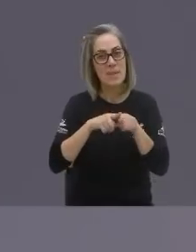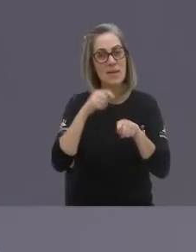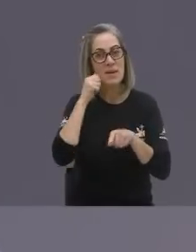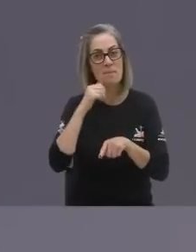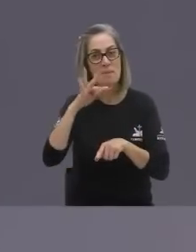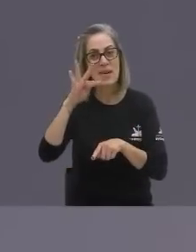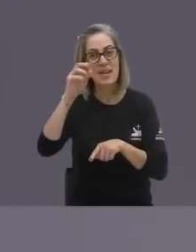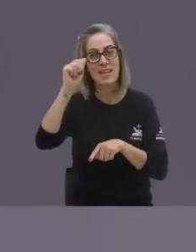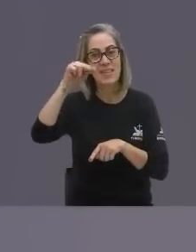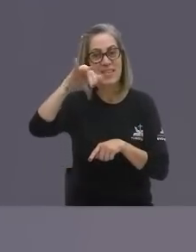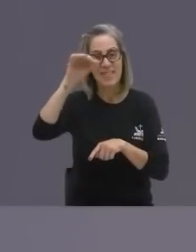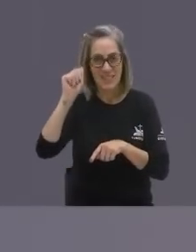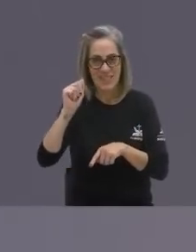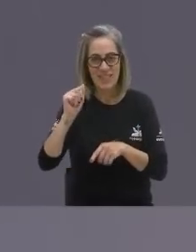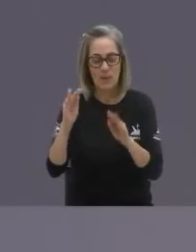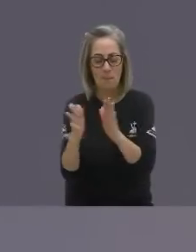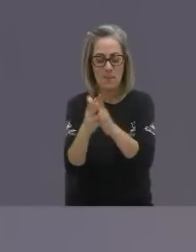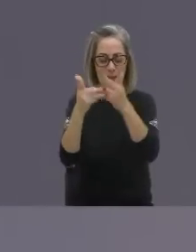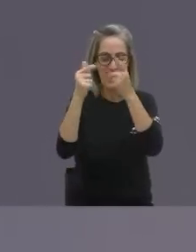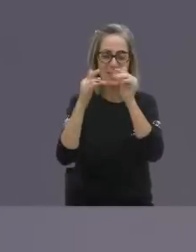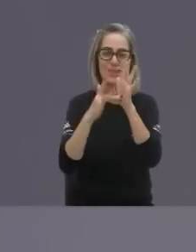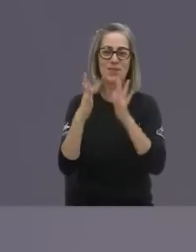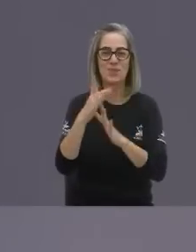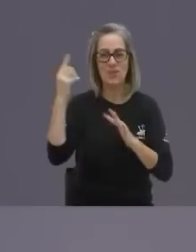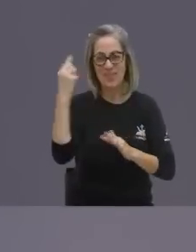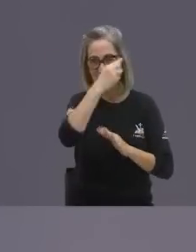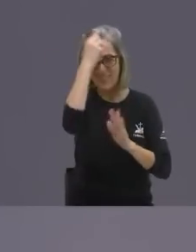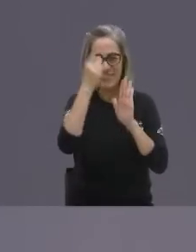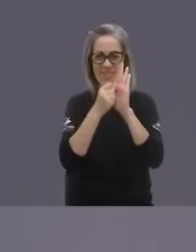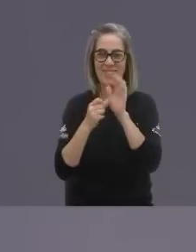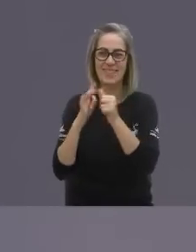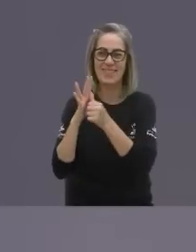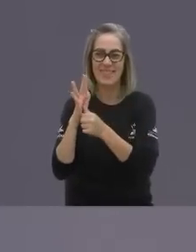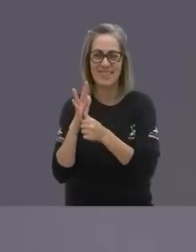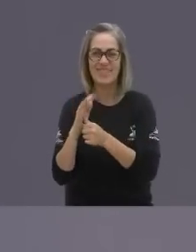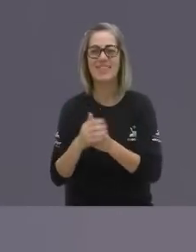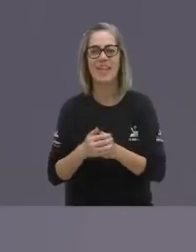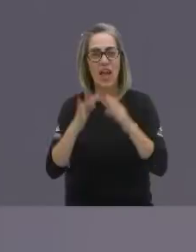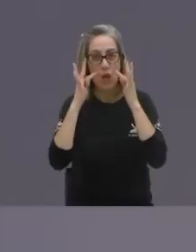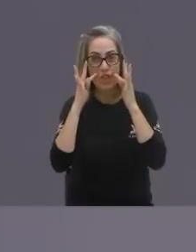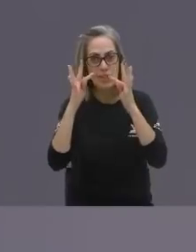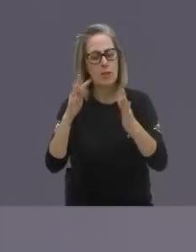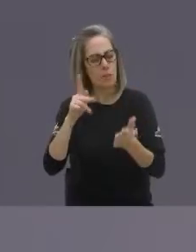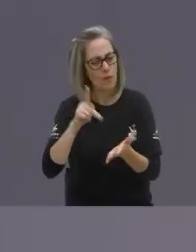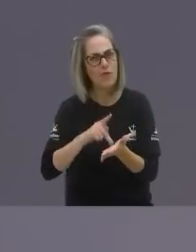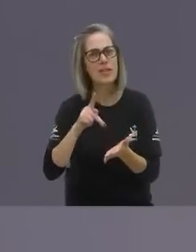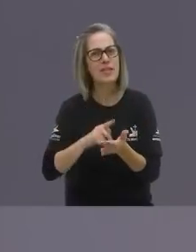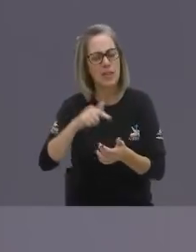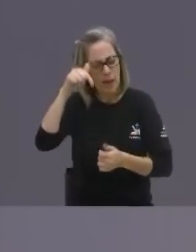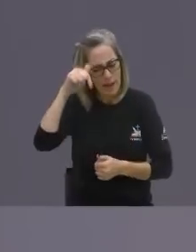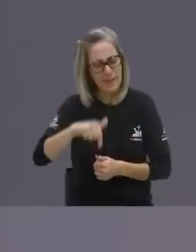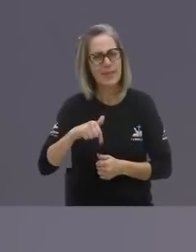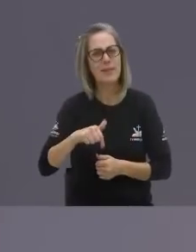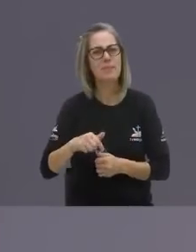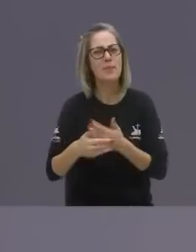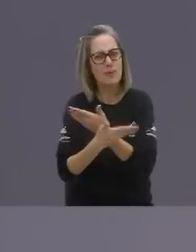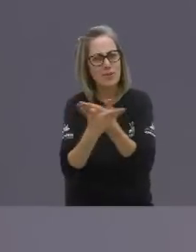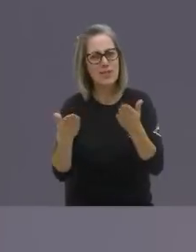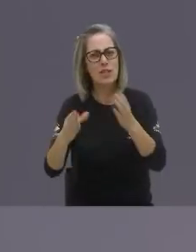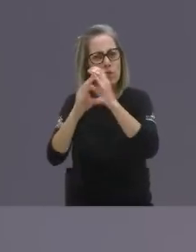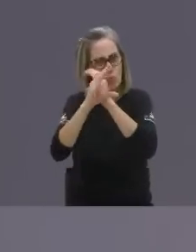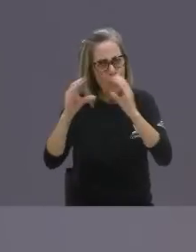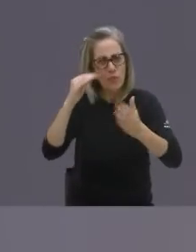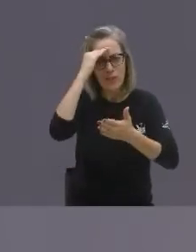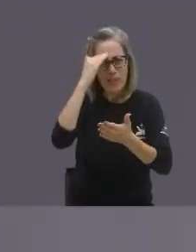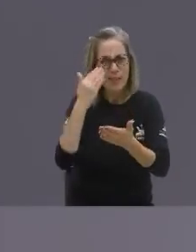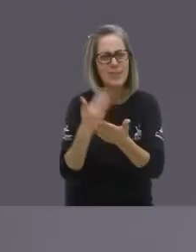Tânia. É um milagre, é um milagre de Jesus das Santas Chagas. Milagre mesmo, que eu testemunho aqui. De coração para vocês, confie,